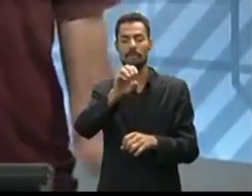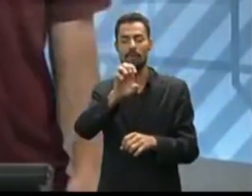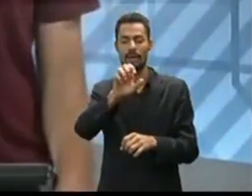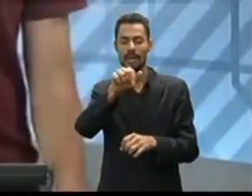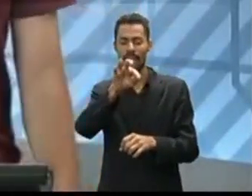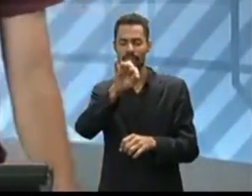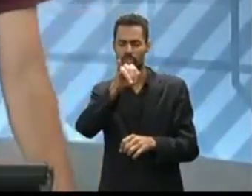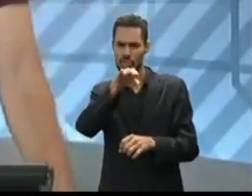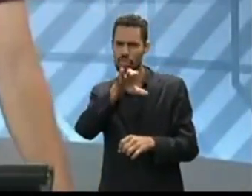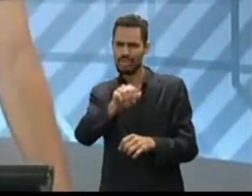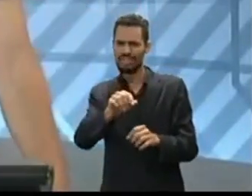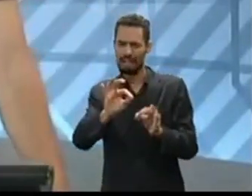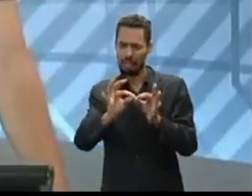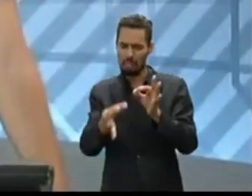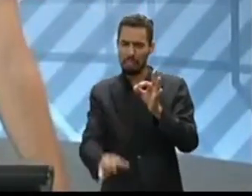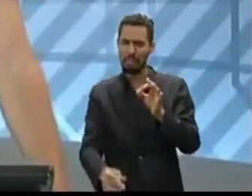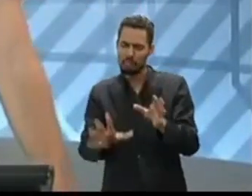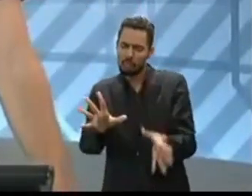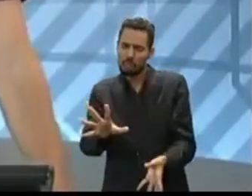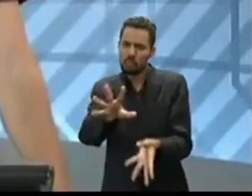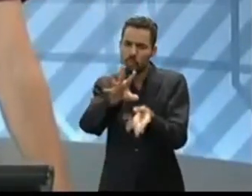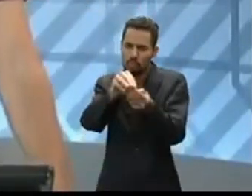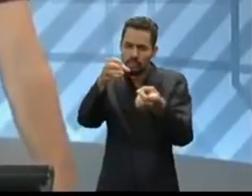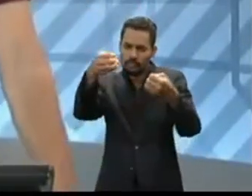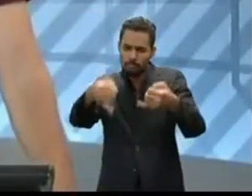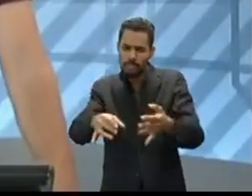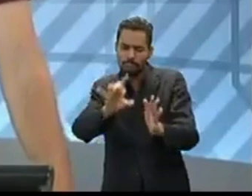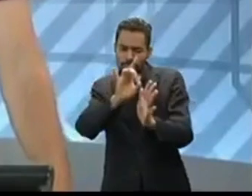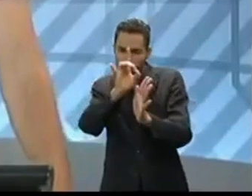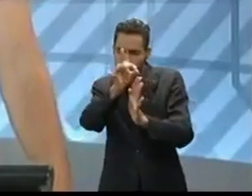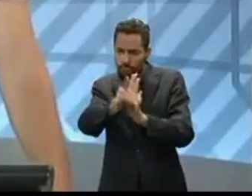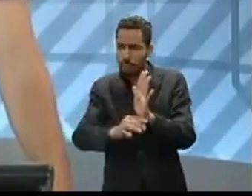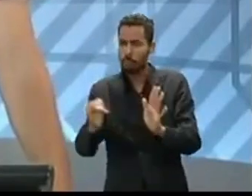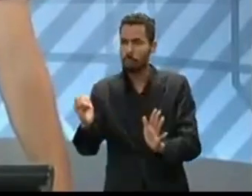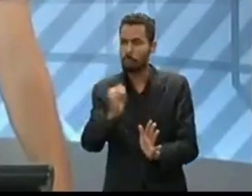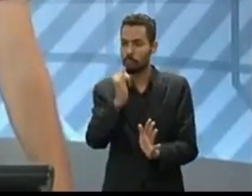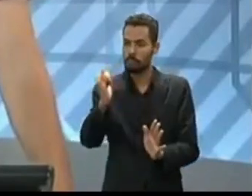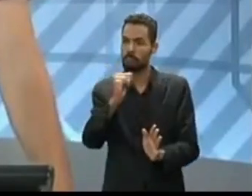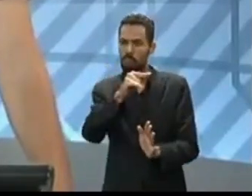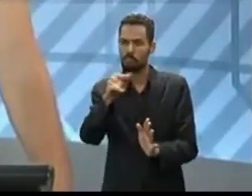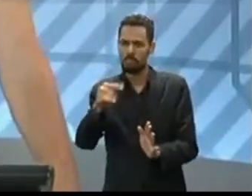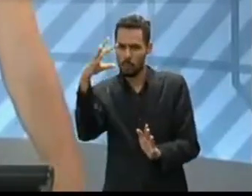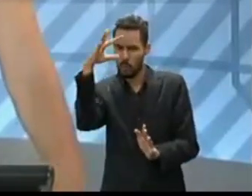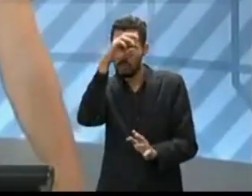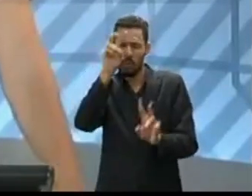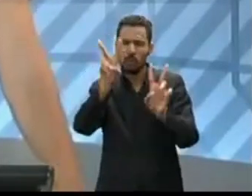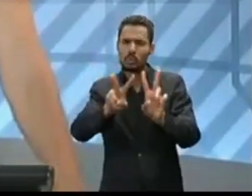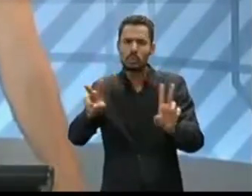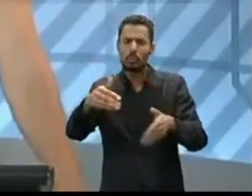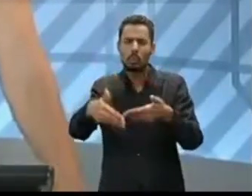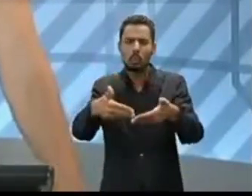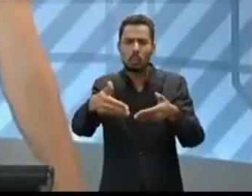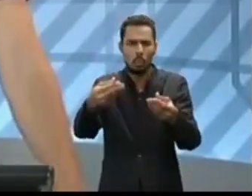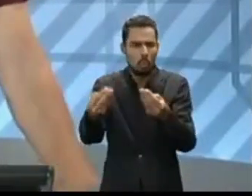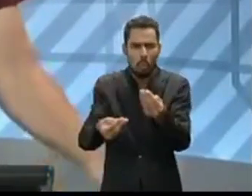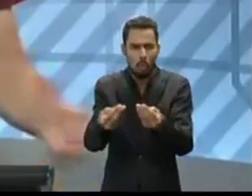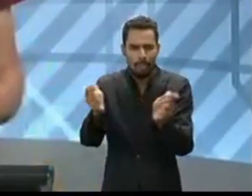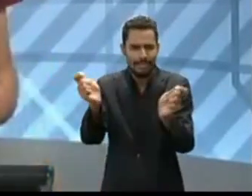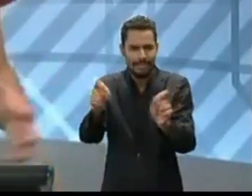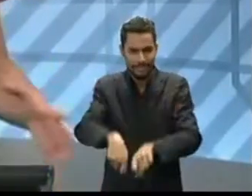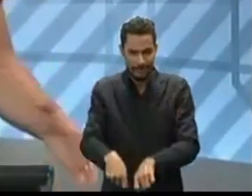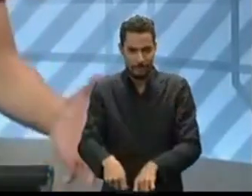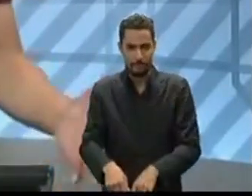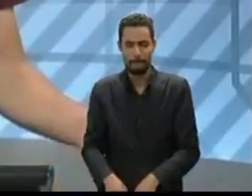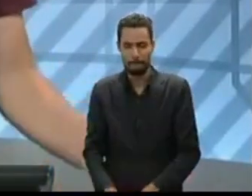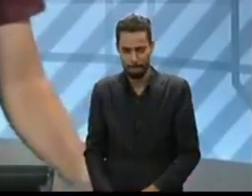vamos tentar passar por ele aqui, algumas definições e entender bastante aí como é que isso funciona, como isso